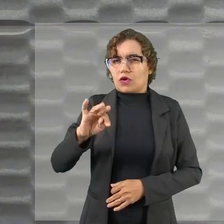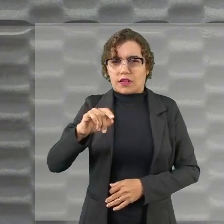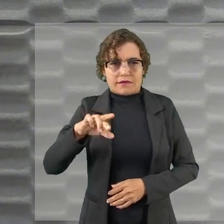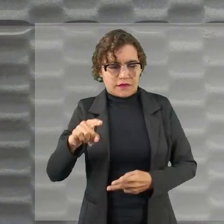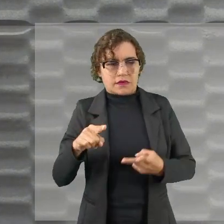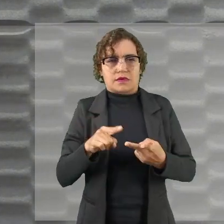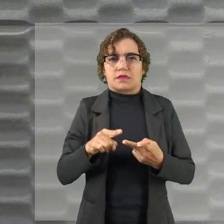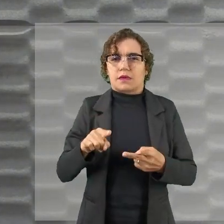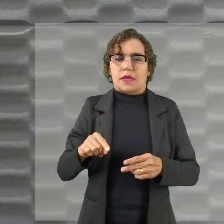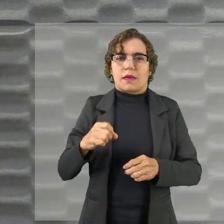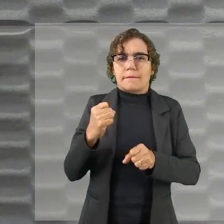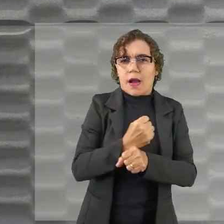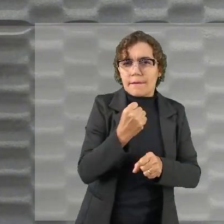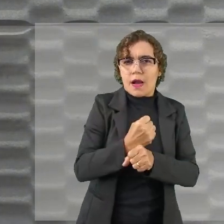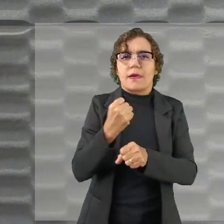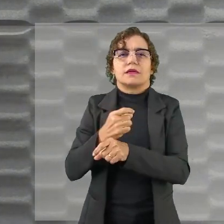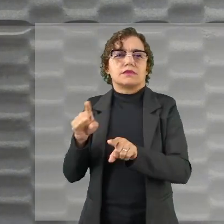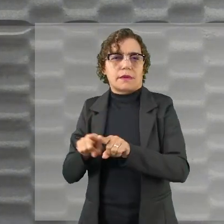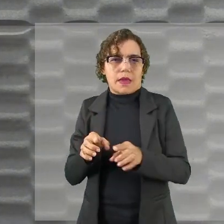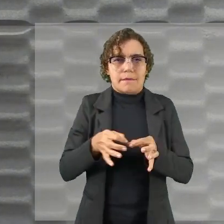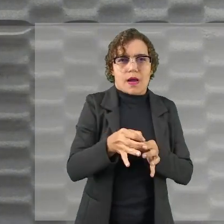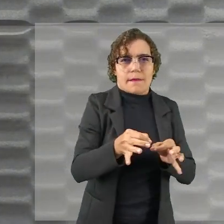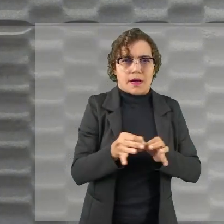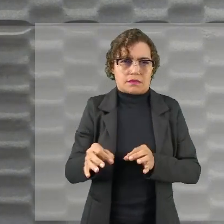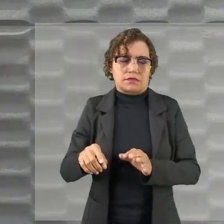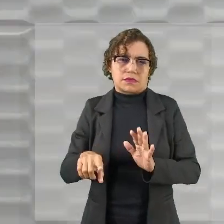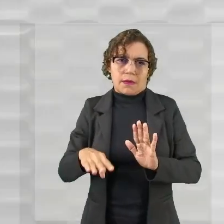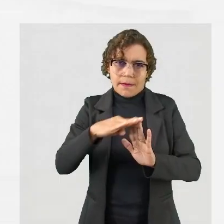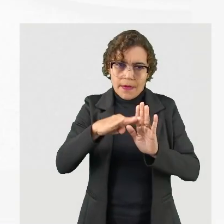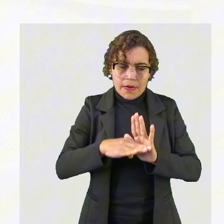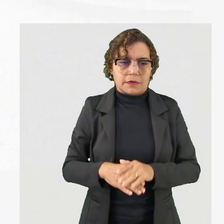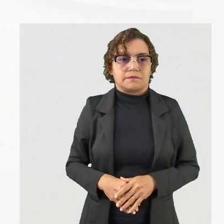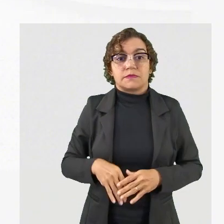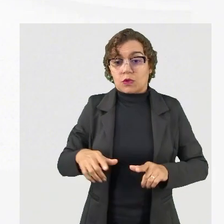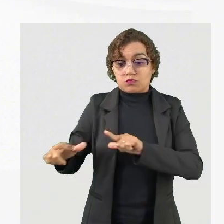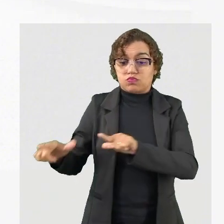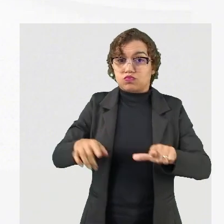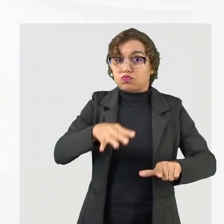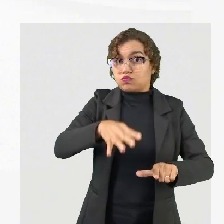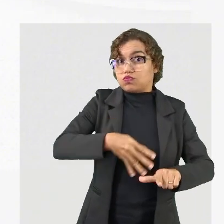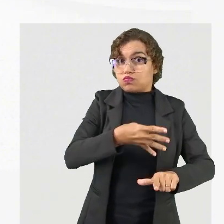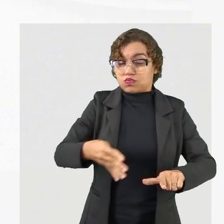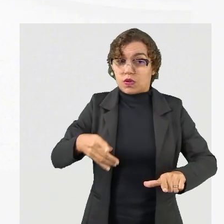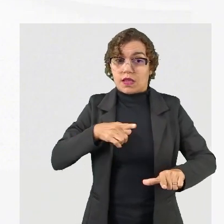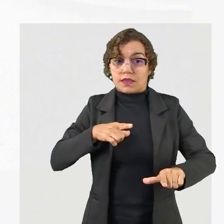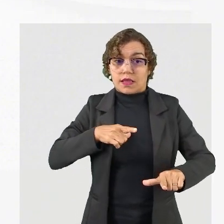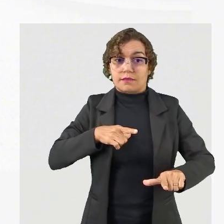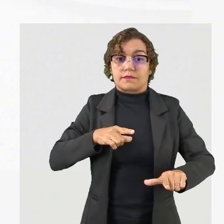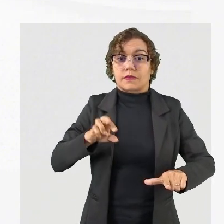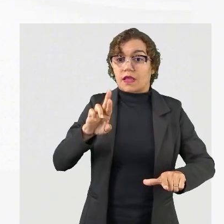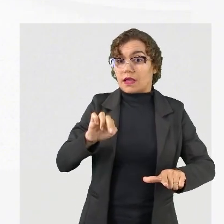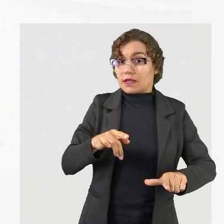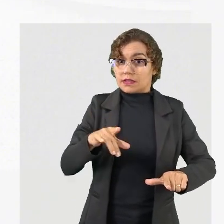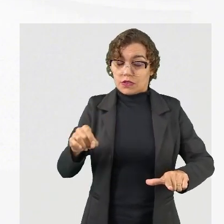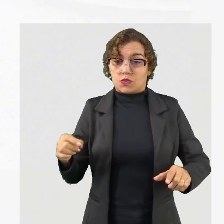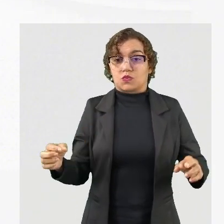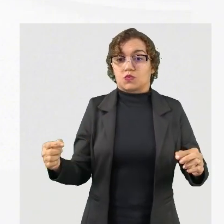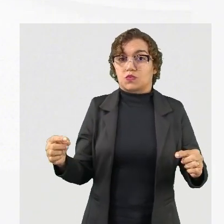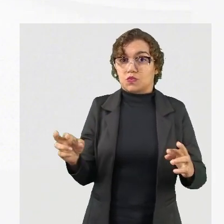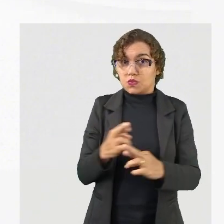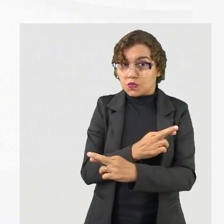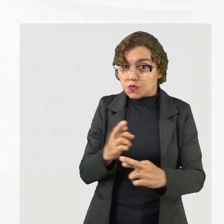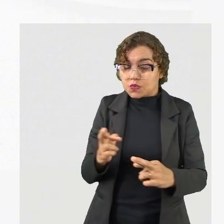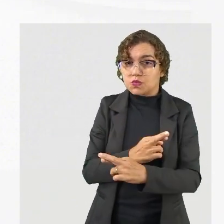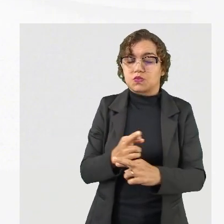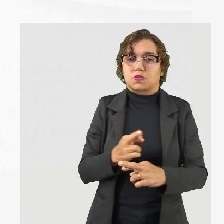beleza? Então vamos lá. Então, o que é uma escala numérica? Chamamos de escala numérica a razão que relaciona a distância de